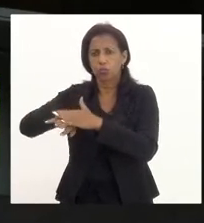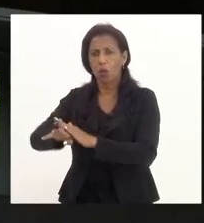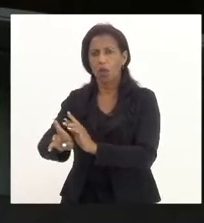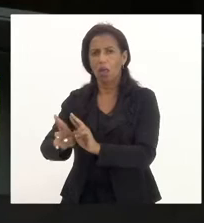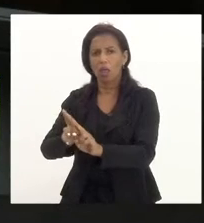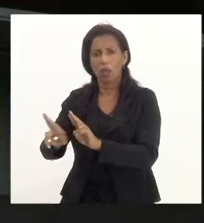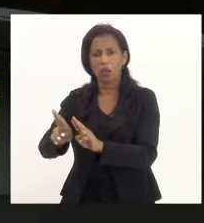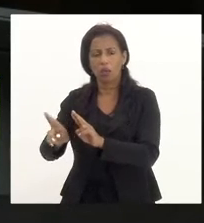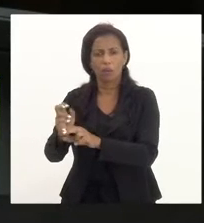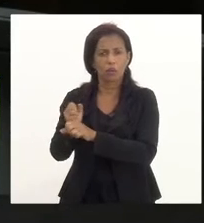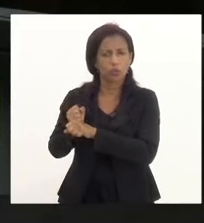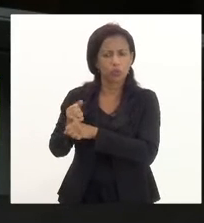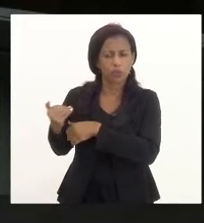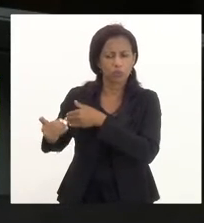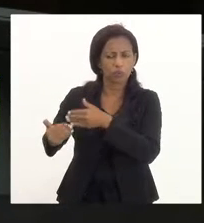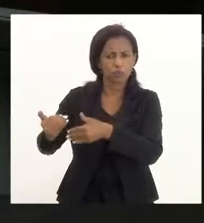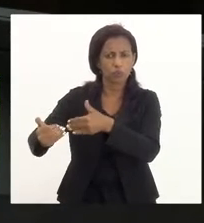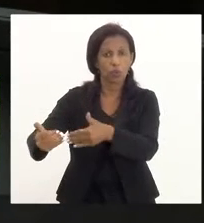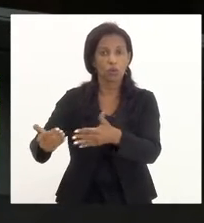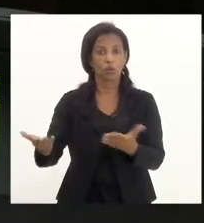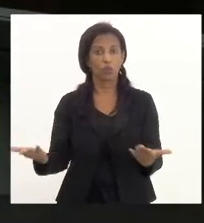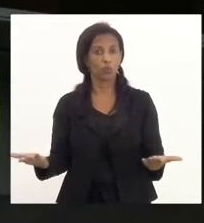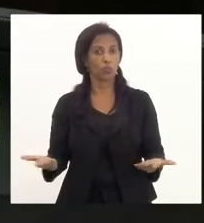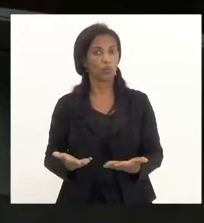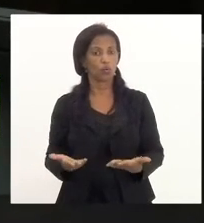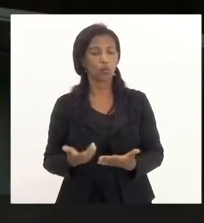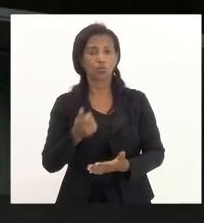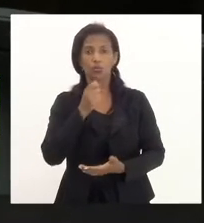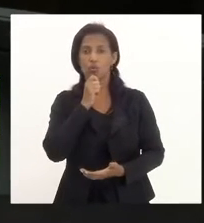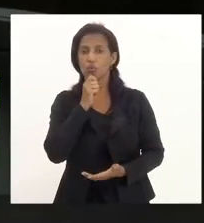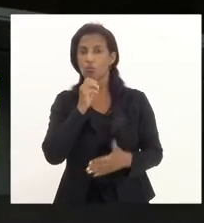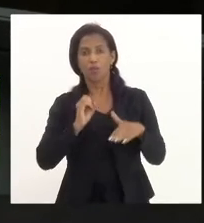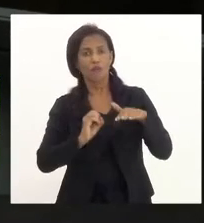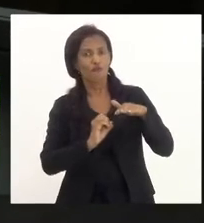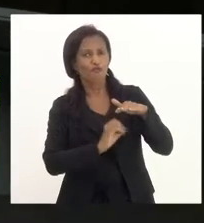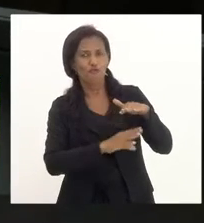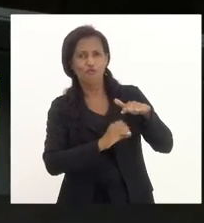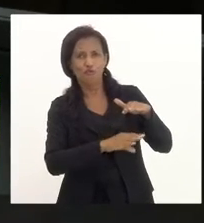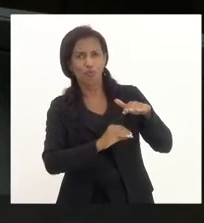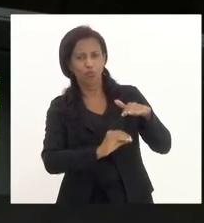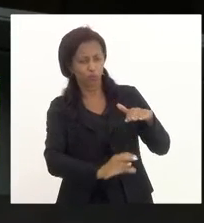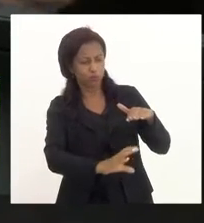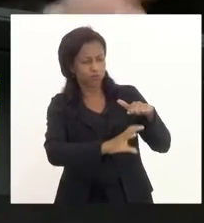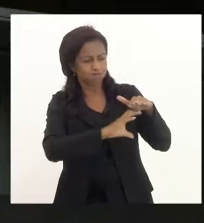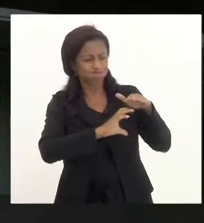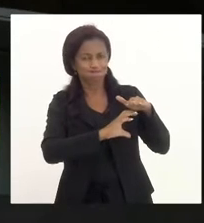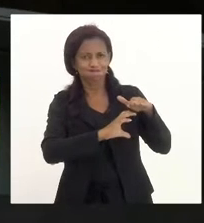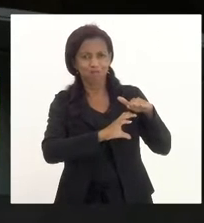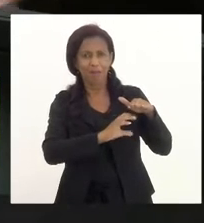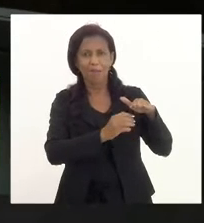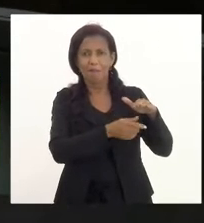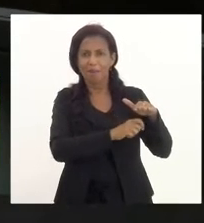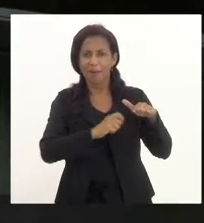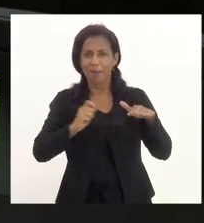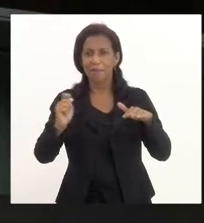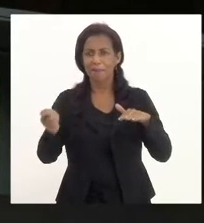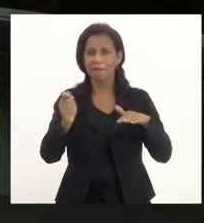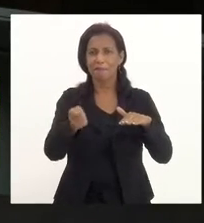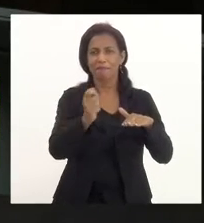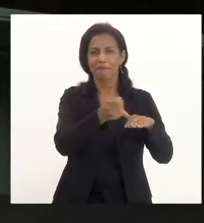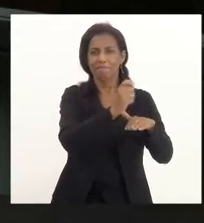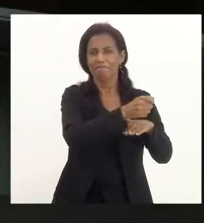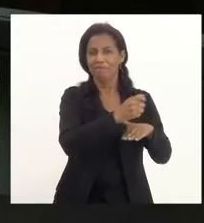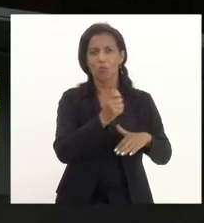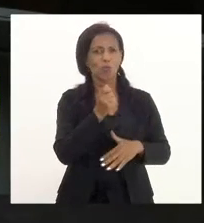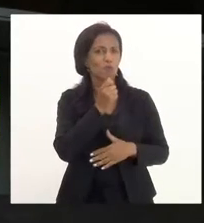regularmente ao longo dos anos ele hoje não tem um fundo suficiente para fazer Face a todos os